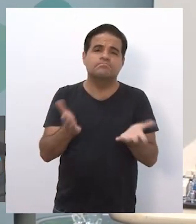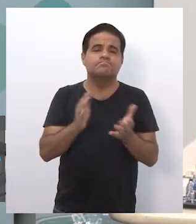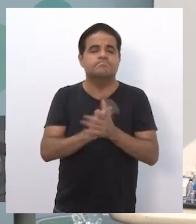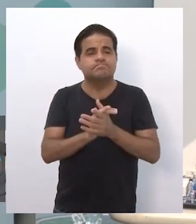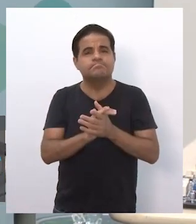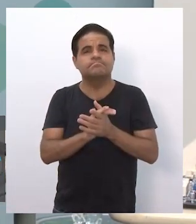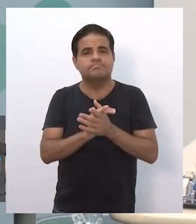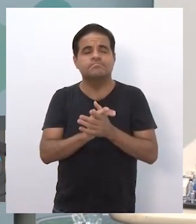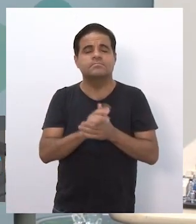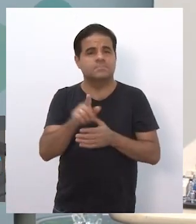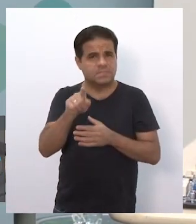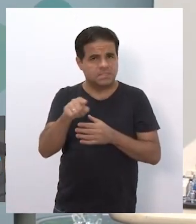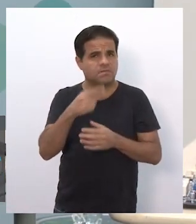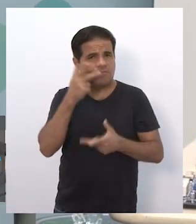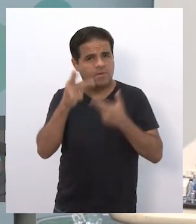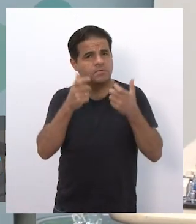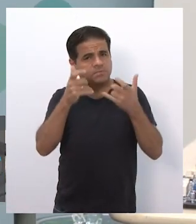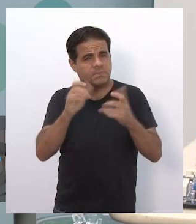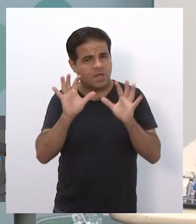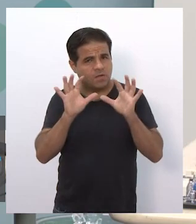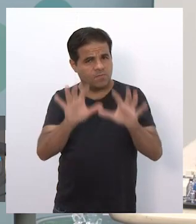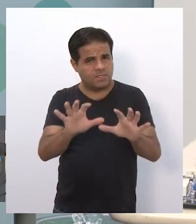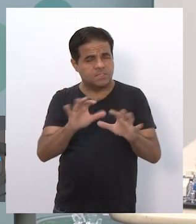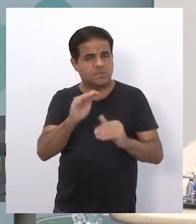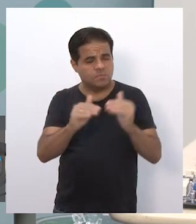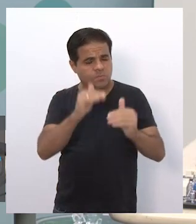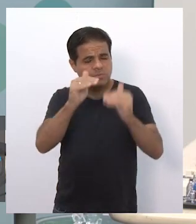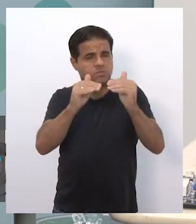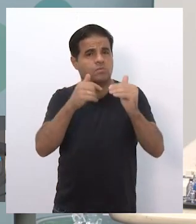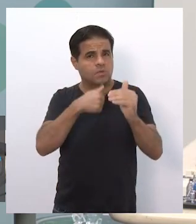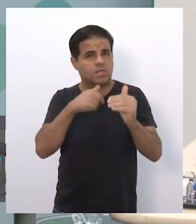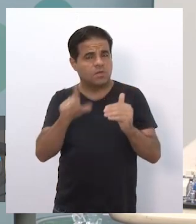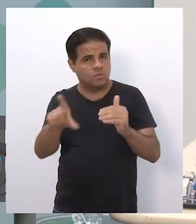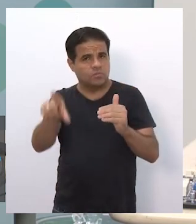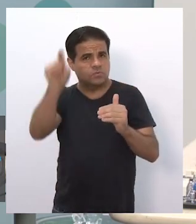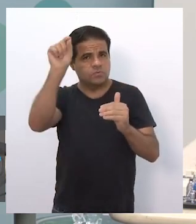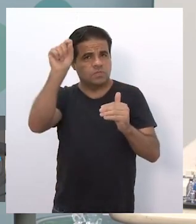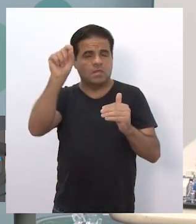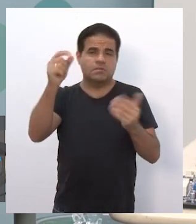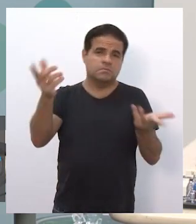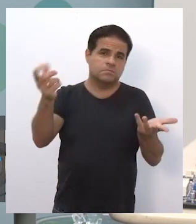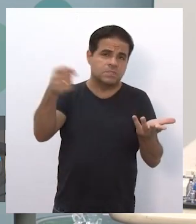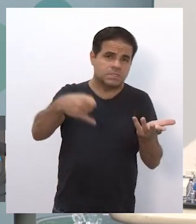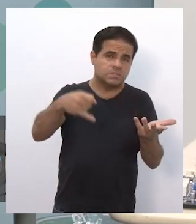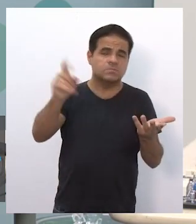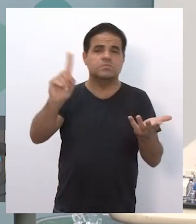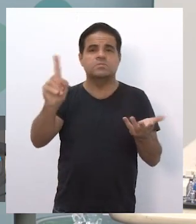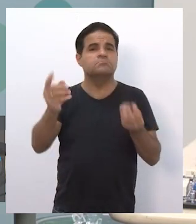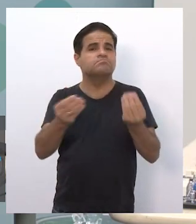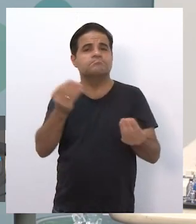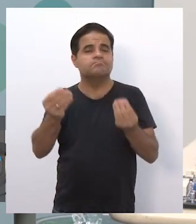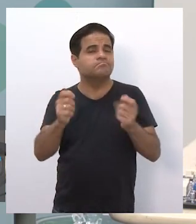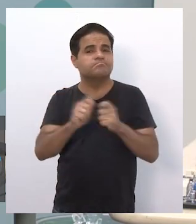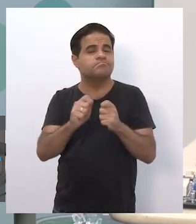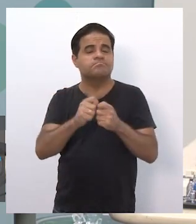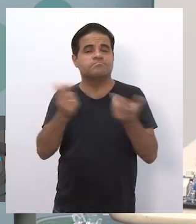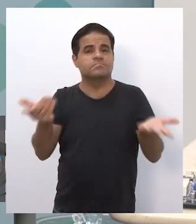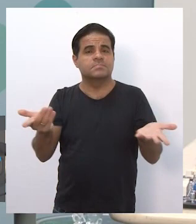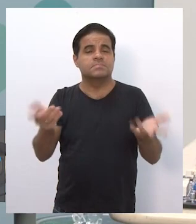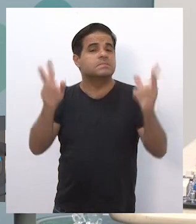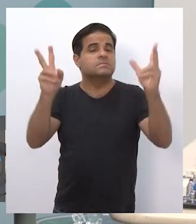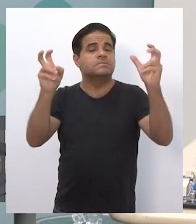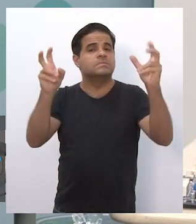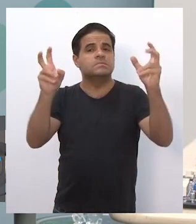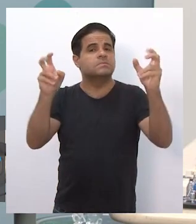Isso, nessa sua fala, influencia no processador que eu vou escolher ou não? Como que funciona na